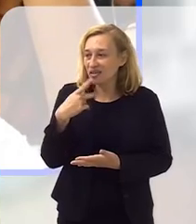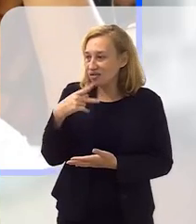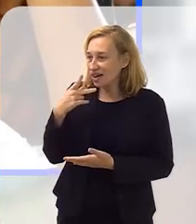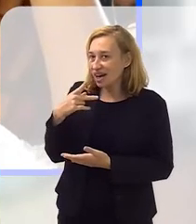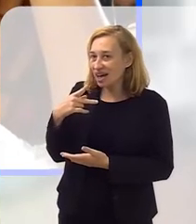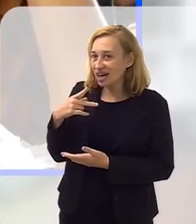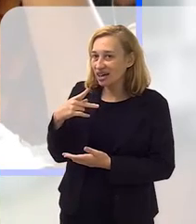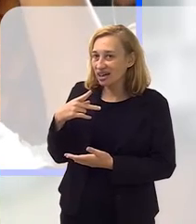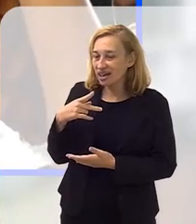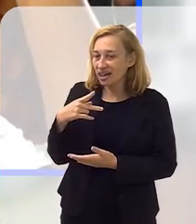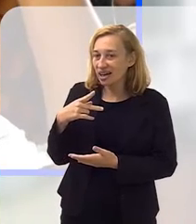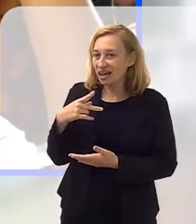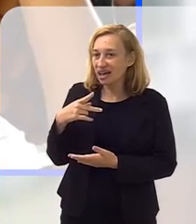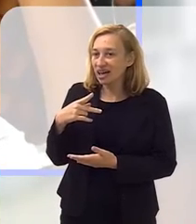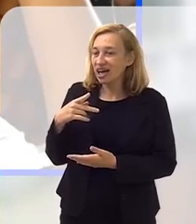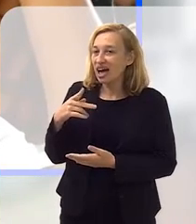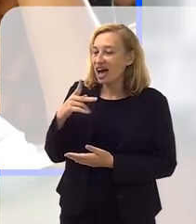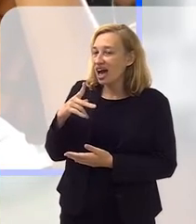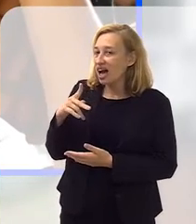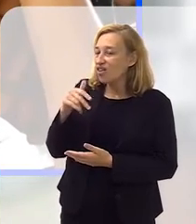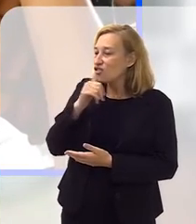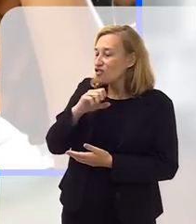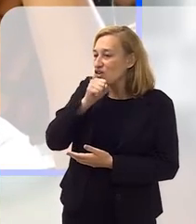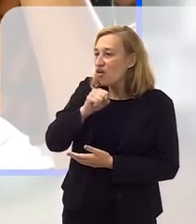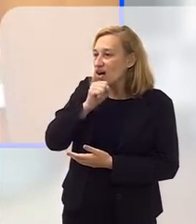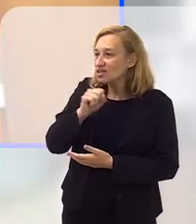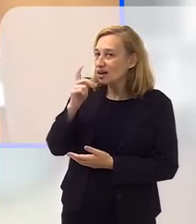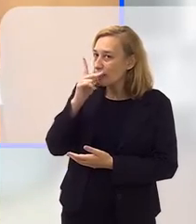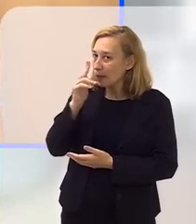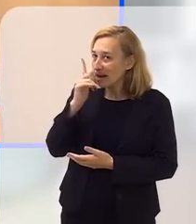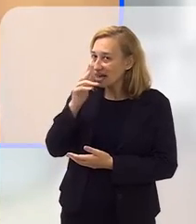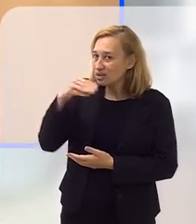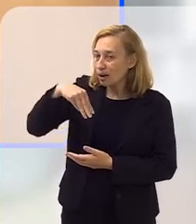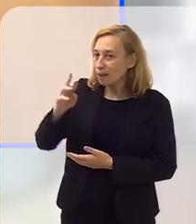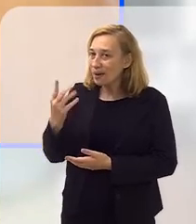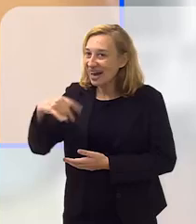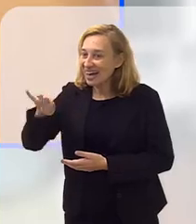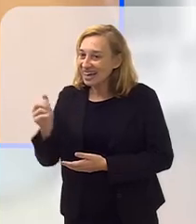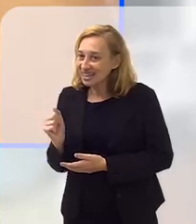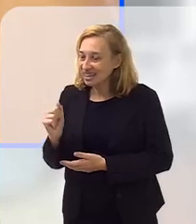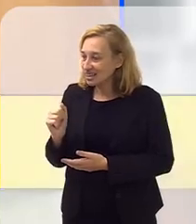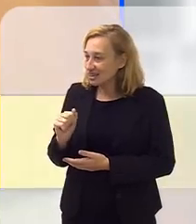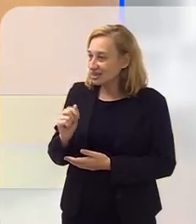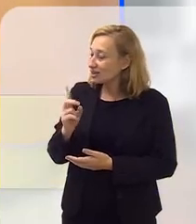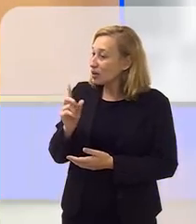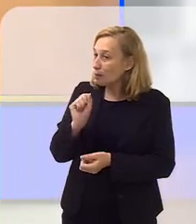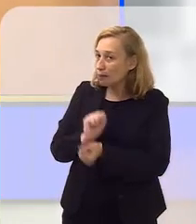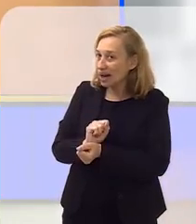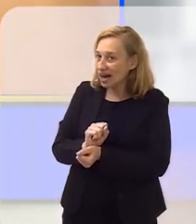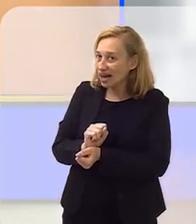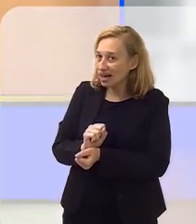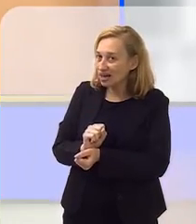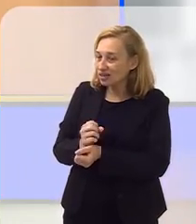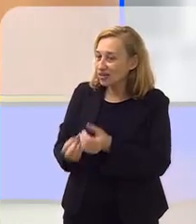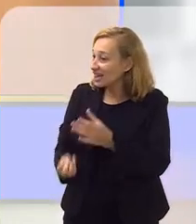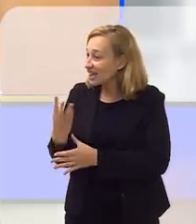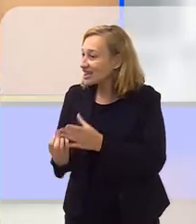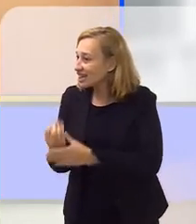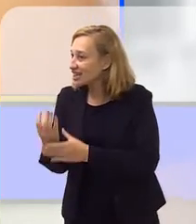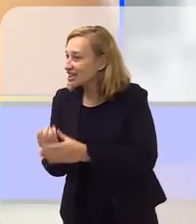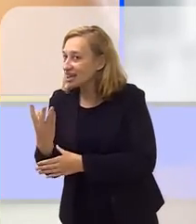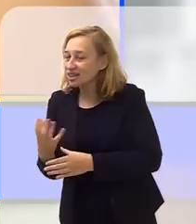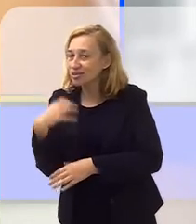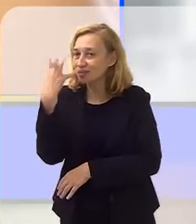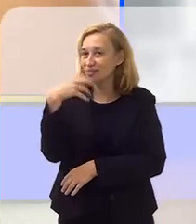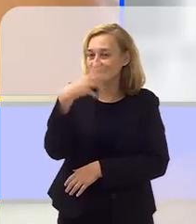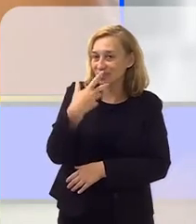Eu costumava falar para ela que ela era uma máquina de melodia. Eu falava, vó, a senhora é a máquina de melodia, quero fazer música, vamos lá. Ela, ô, garoto,